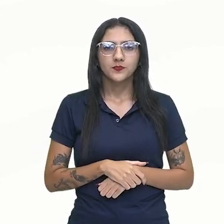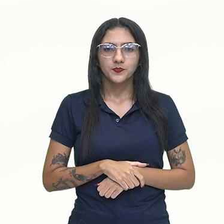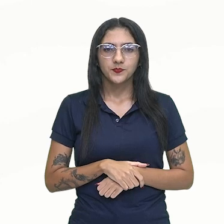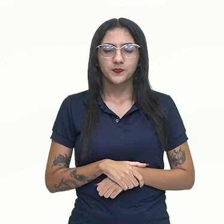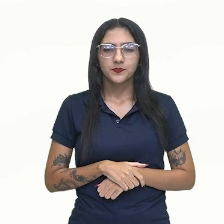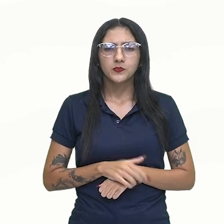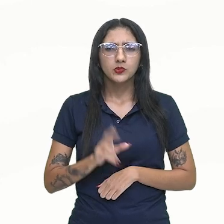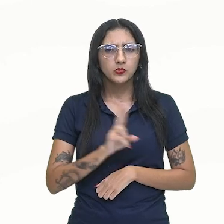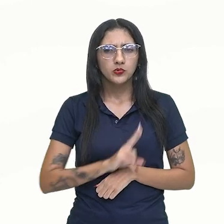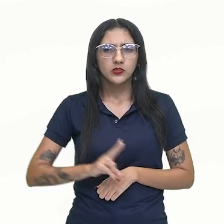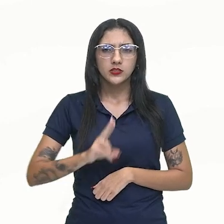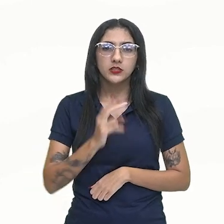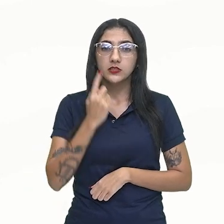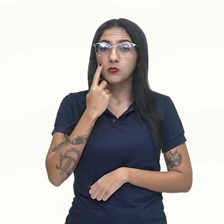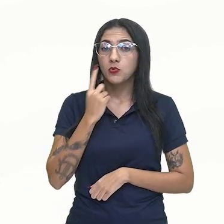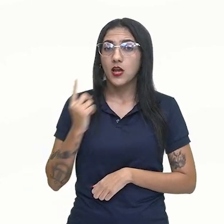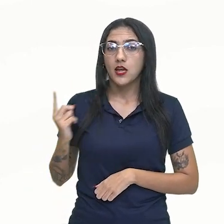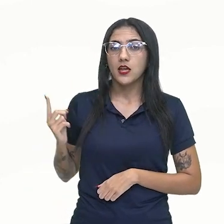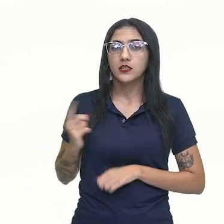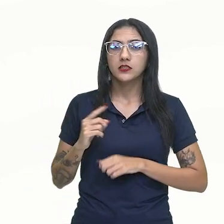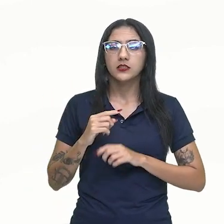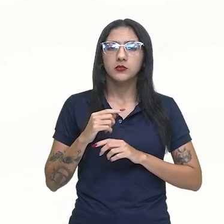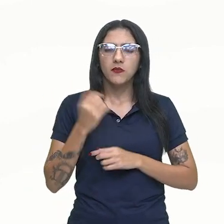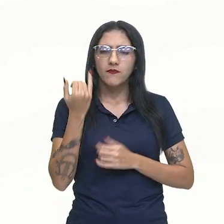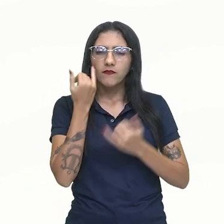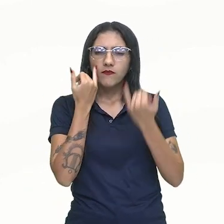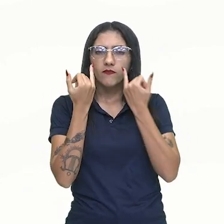Com base nessas informações,